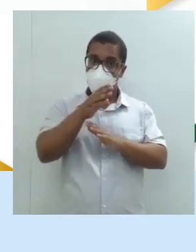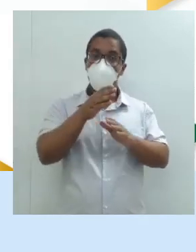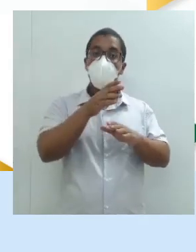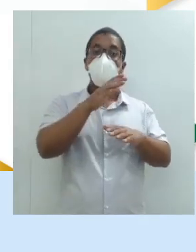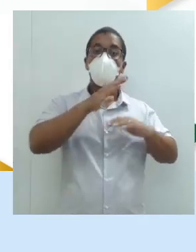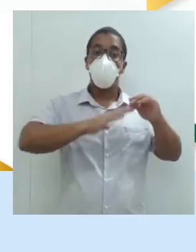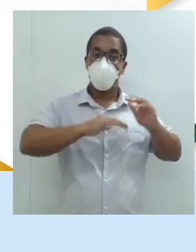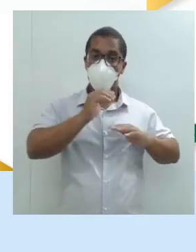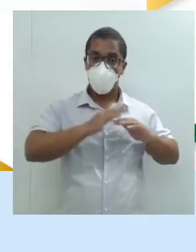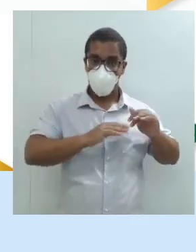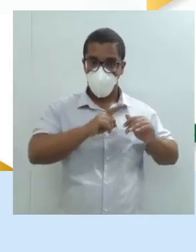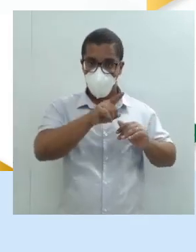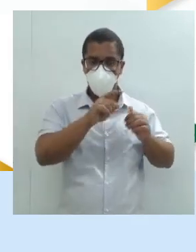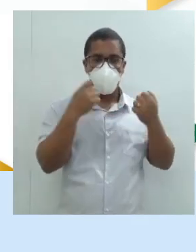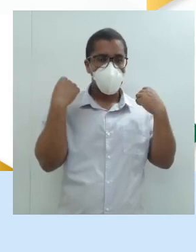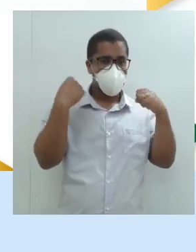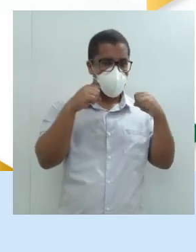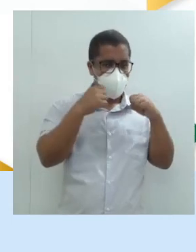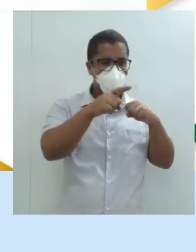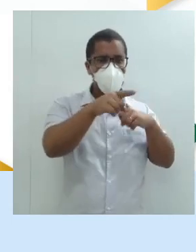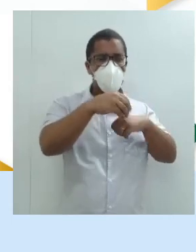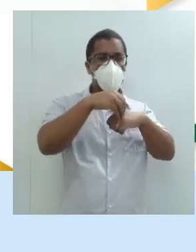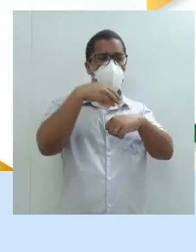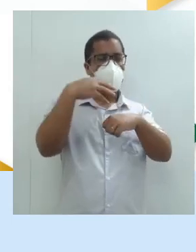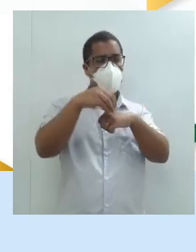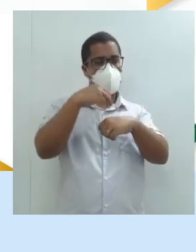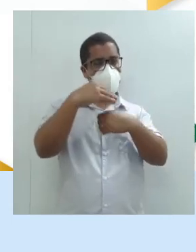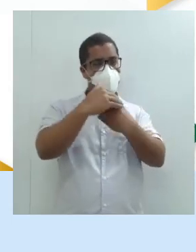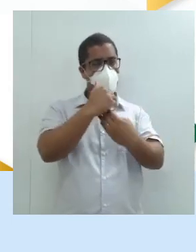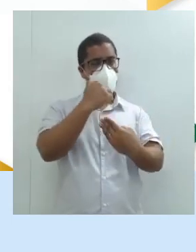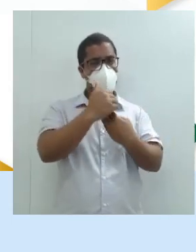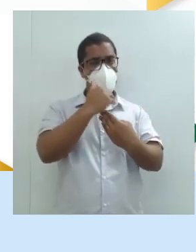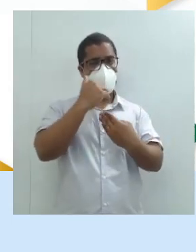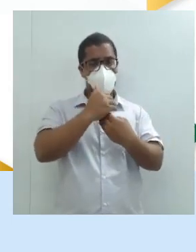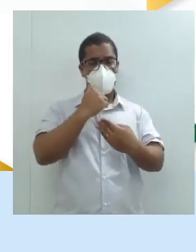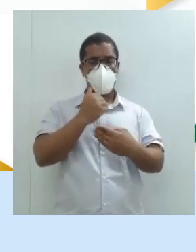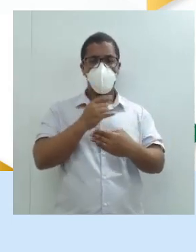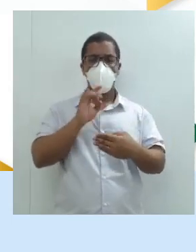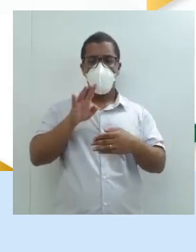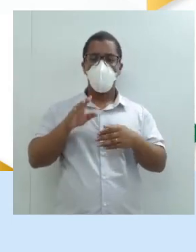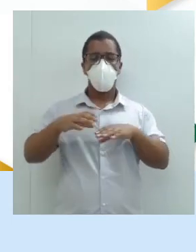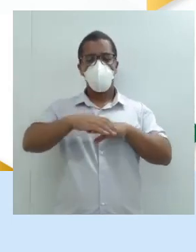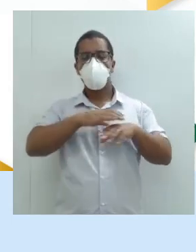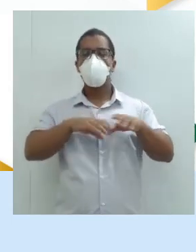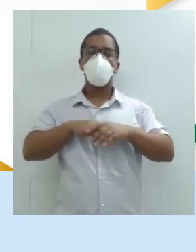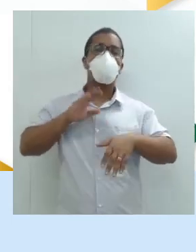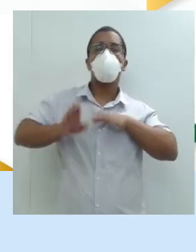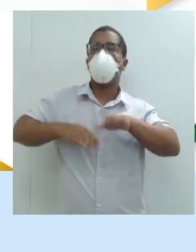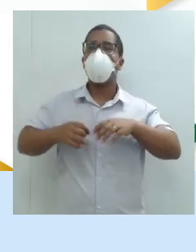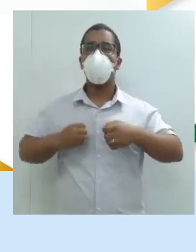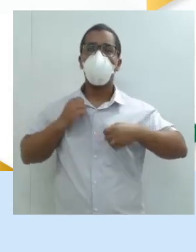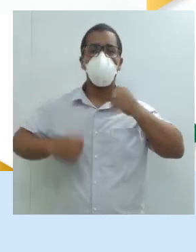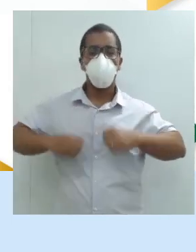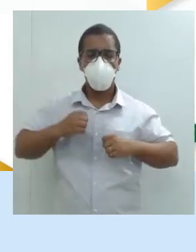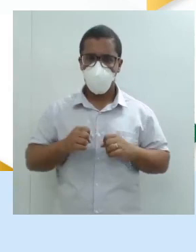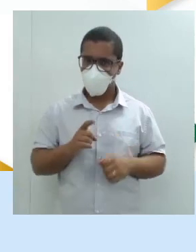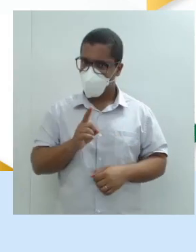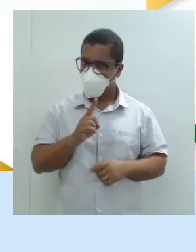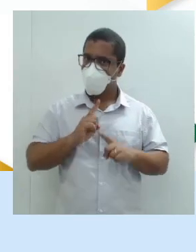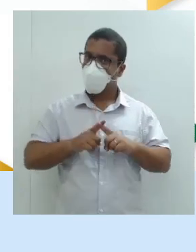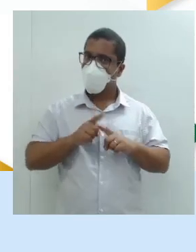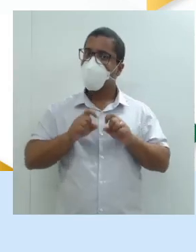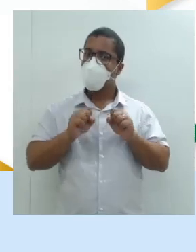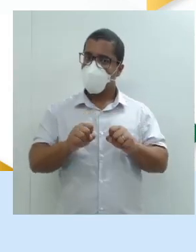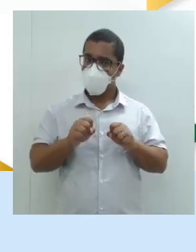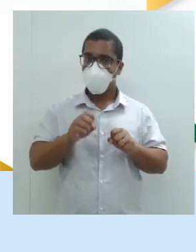educação física que possa te orientar corretamente. Não é só colocar um tênis no pé e sair correndo, porque você pode estar correndo de